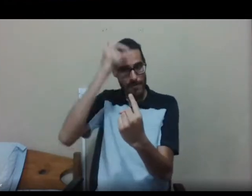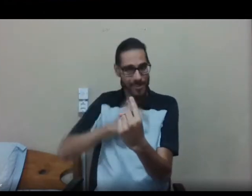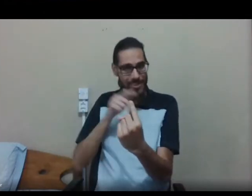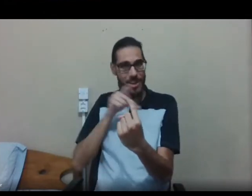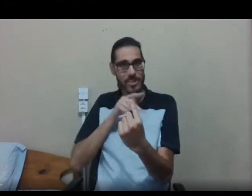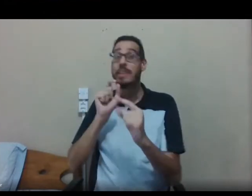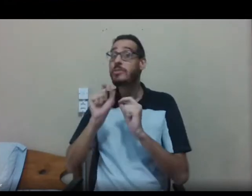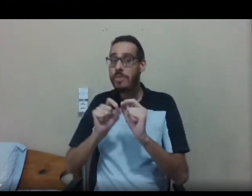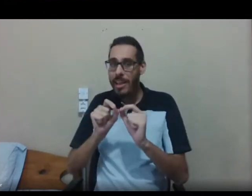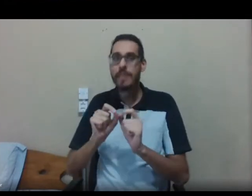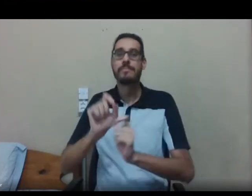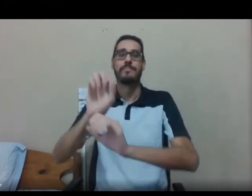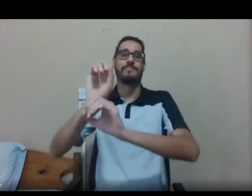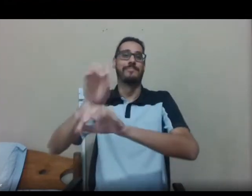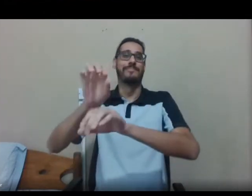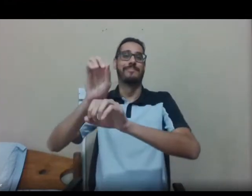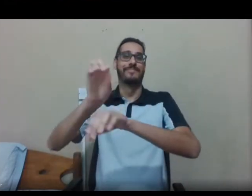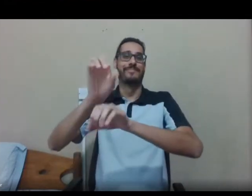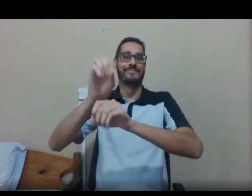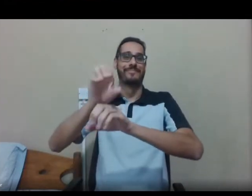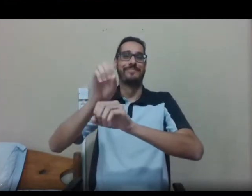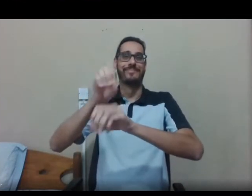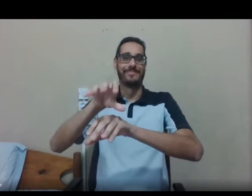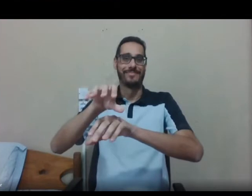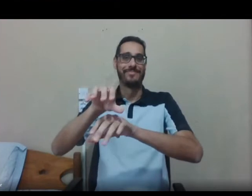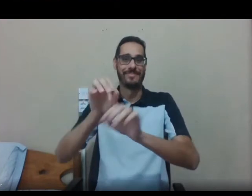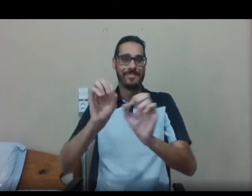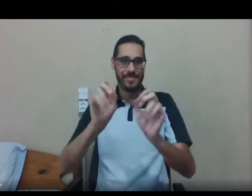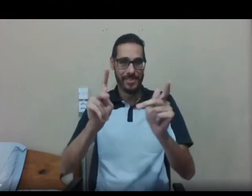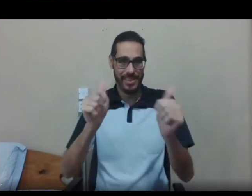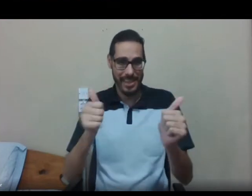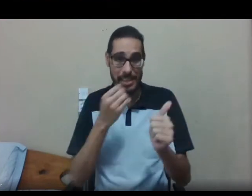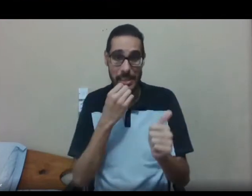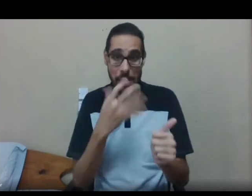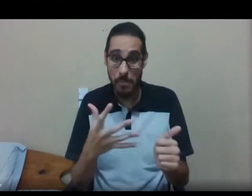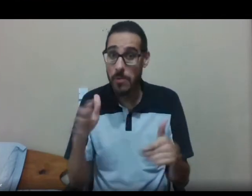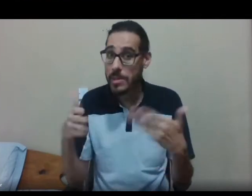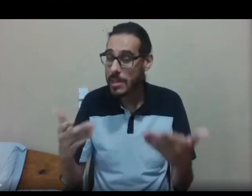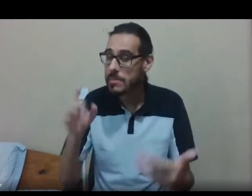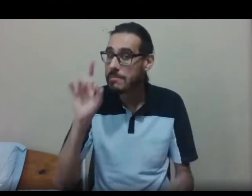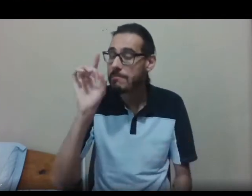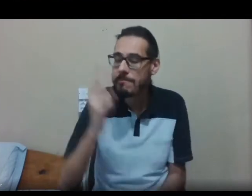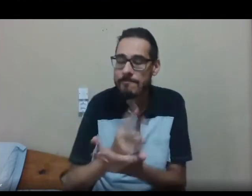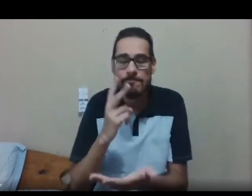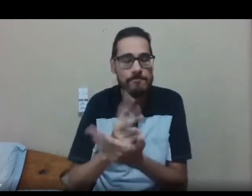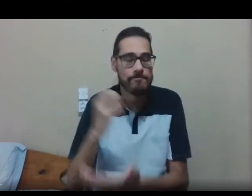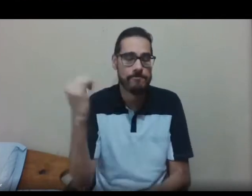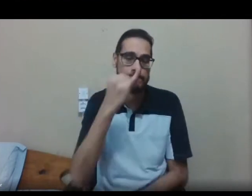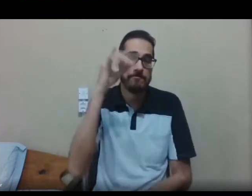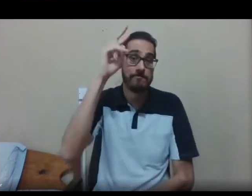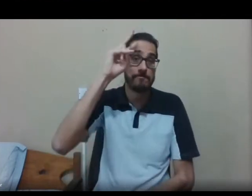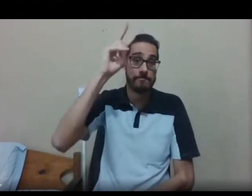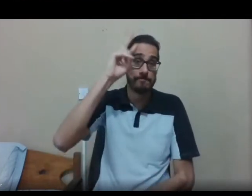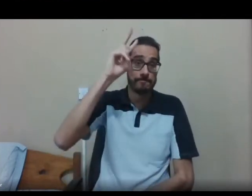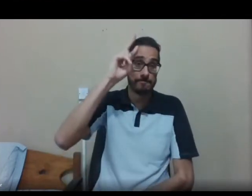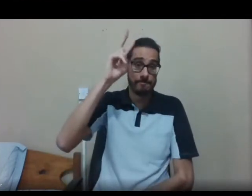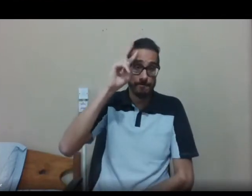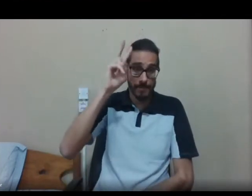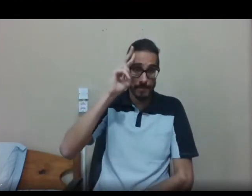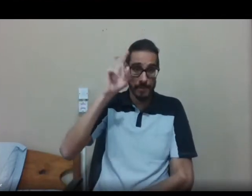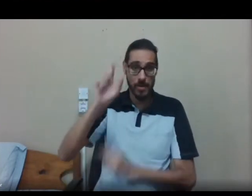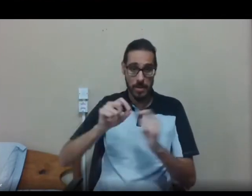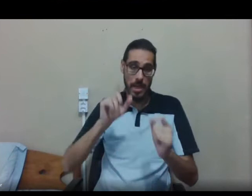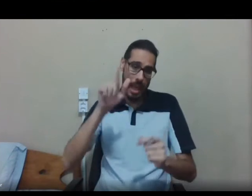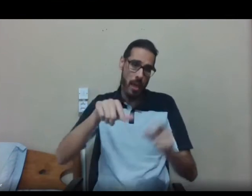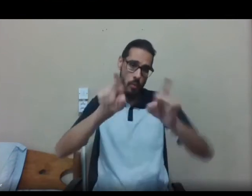suas necessidades, tá certo? Concluindo aqui um pouquinho, eu não gostaria de passar também, sem deixar